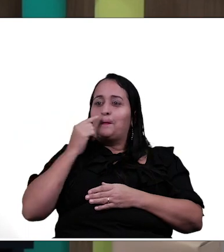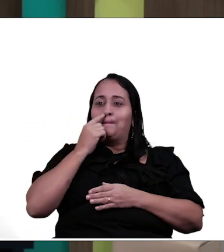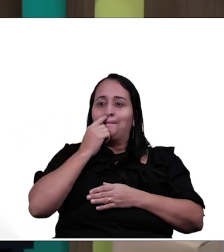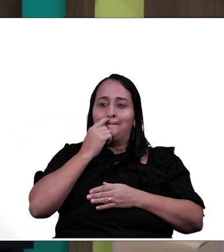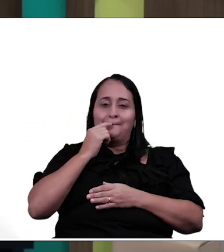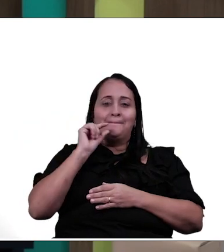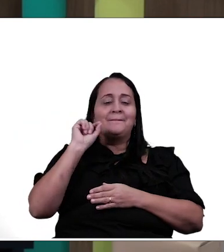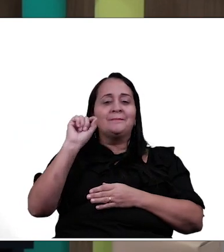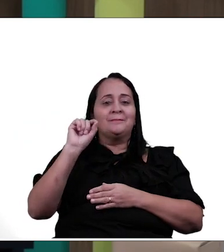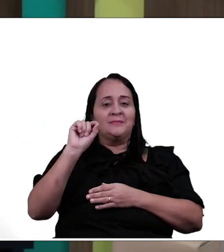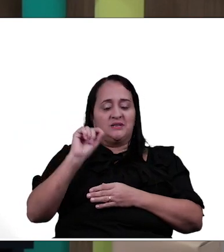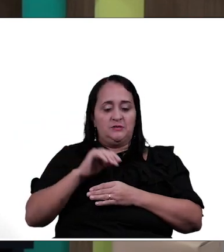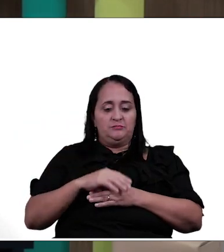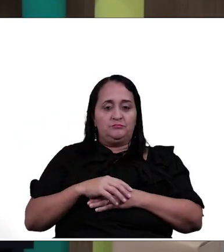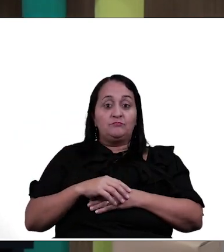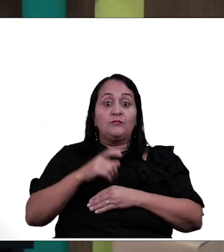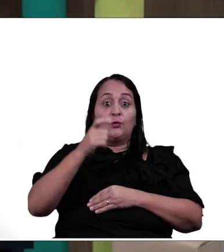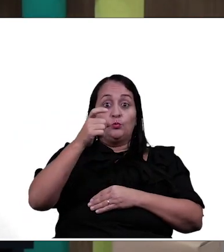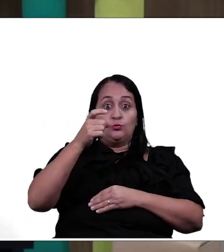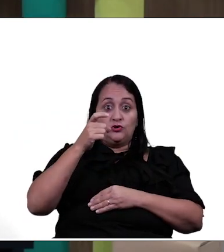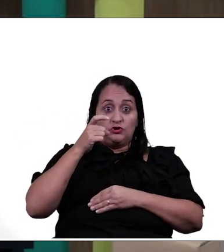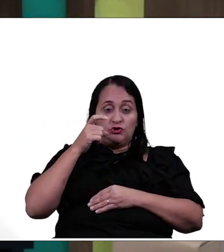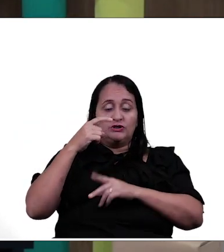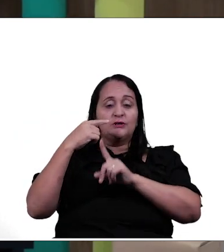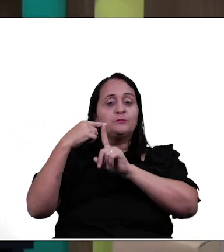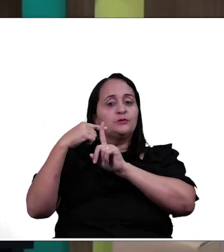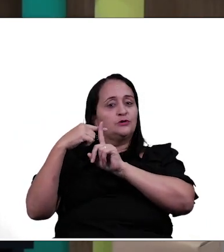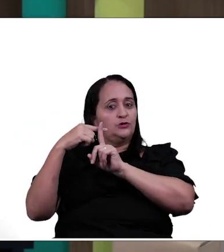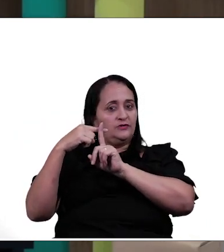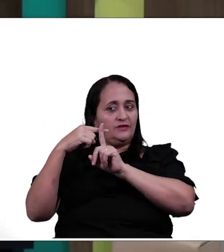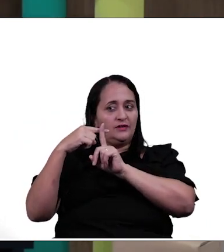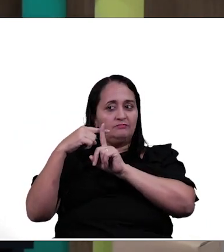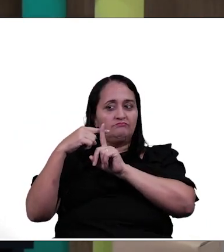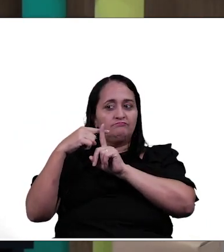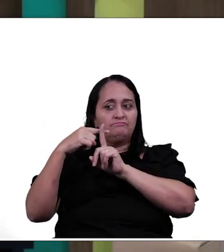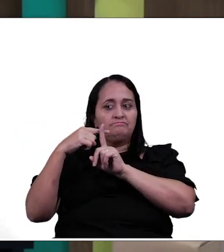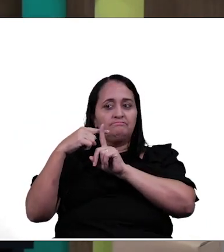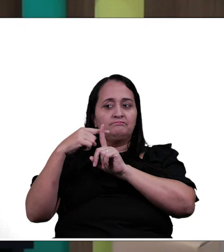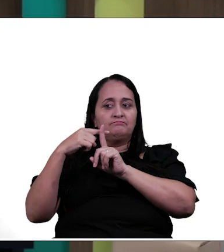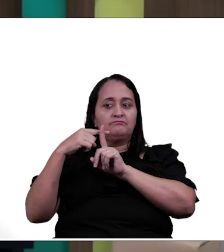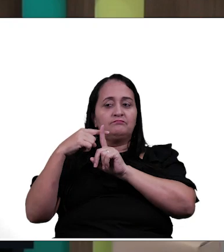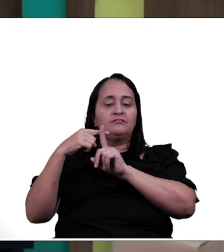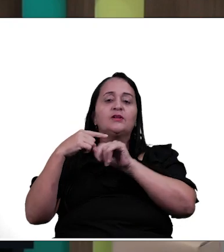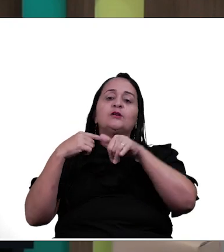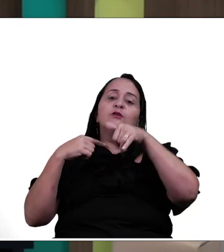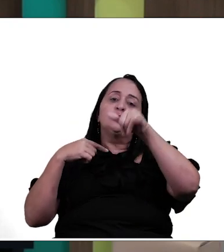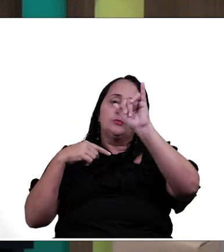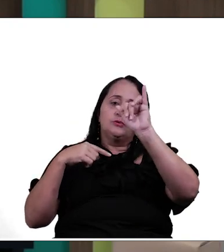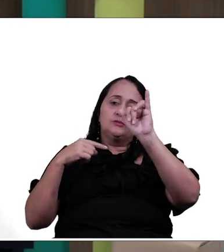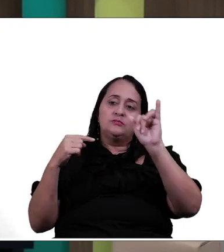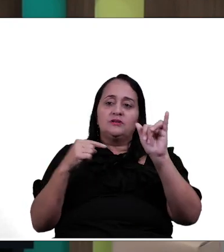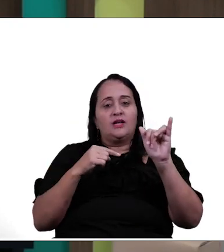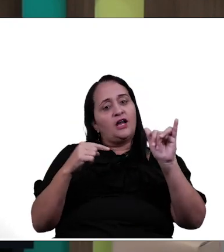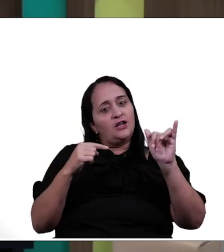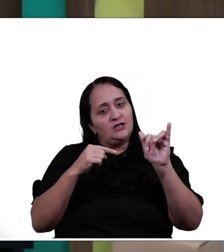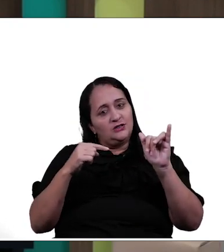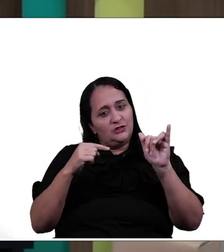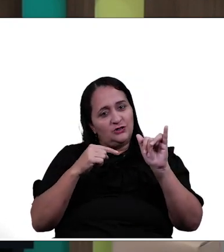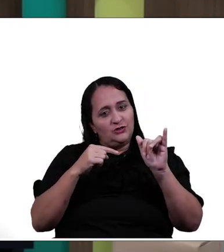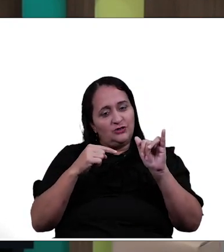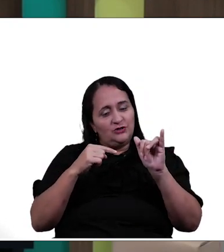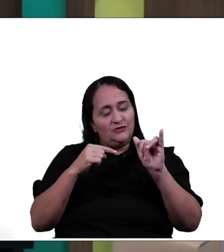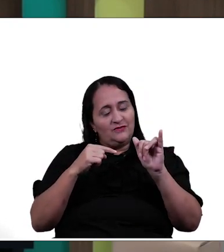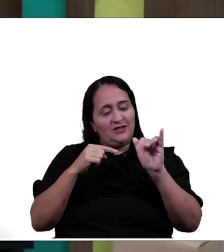tenho no período? Eu tenho 2 algarismos no período. Então, aqui no denominador, 2